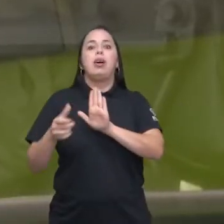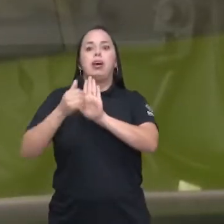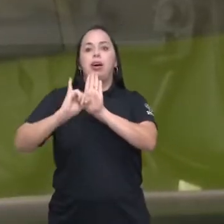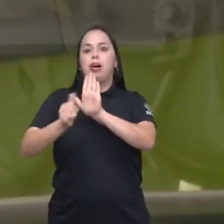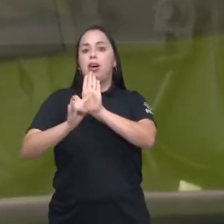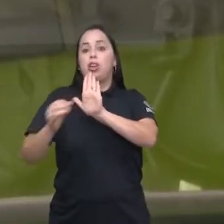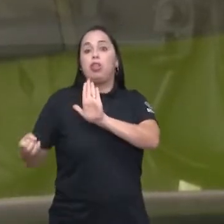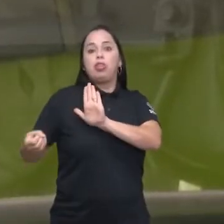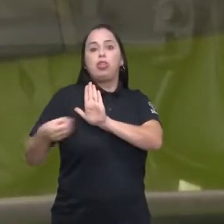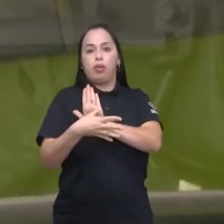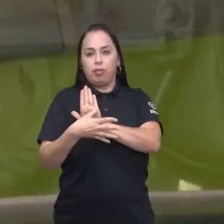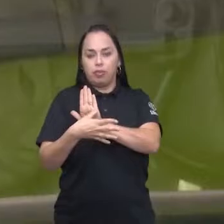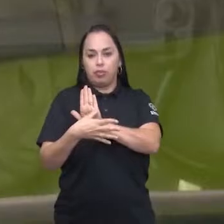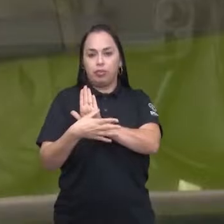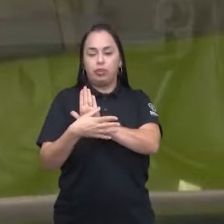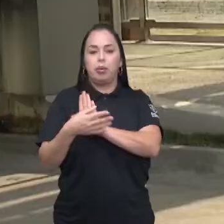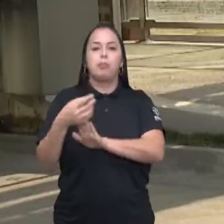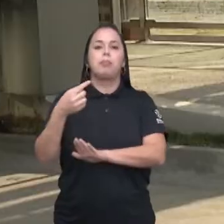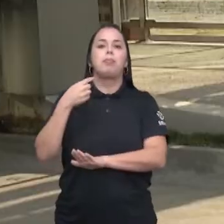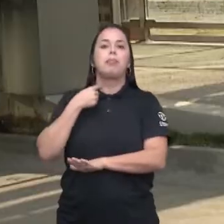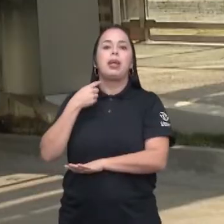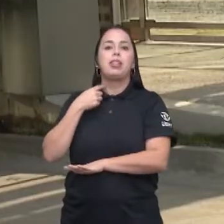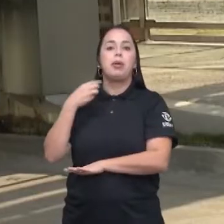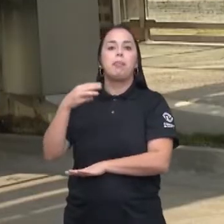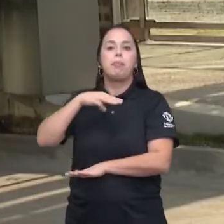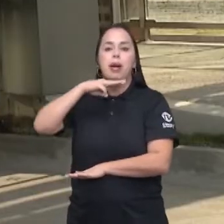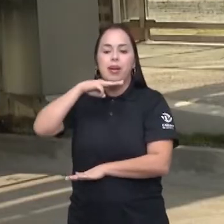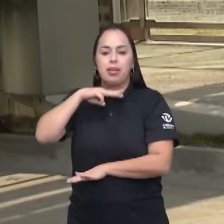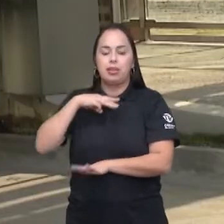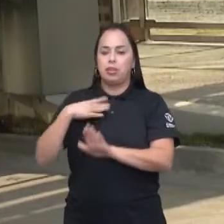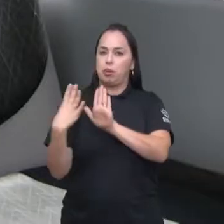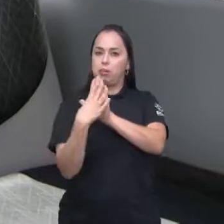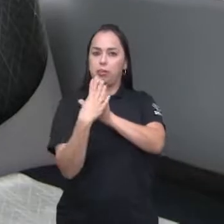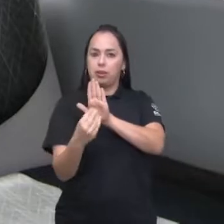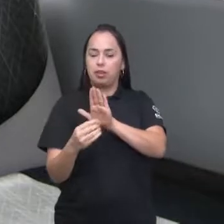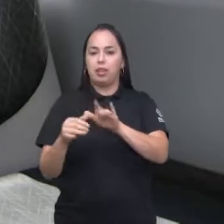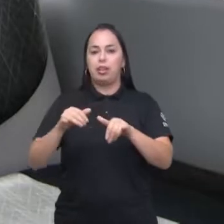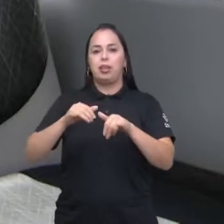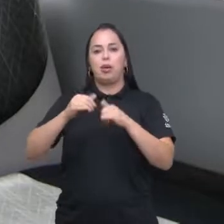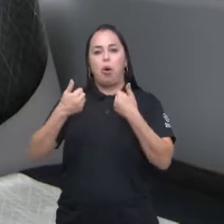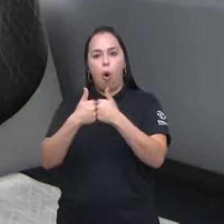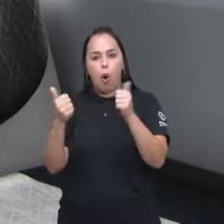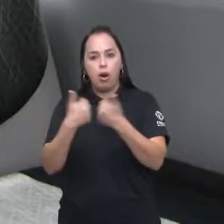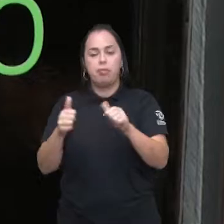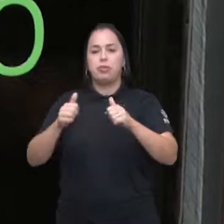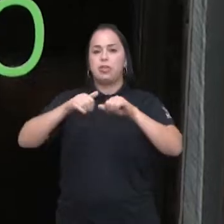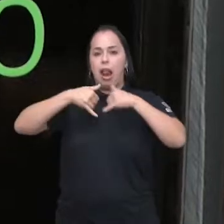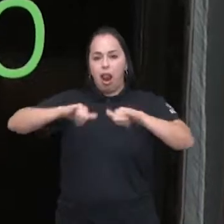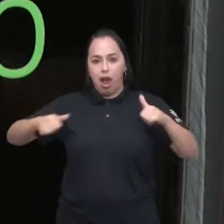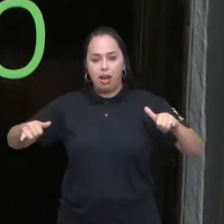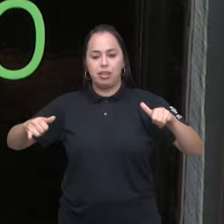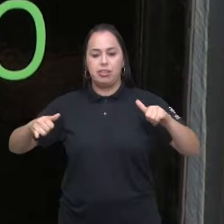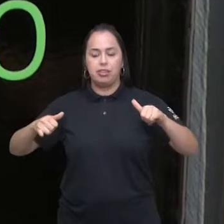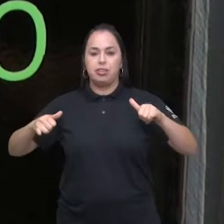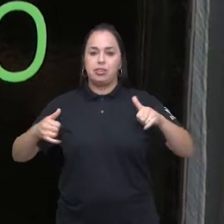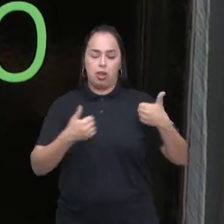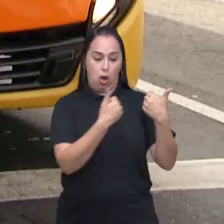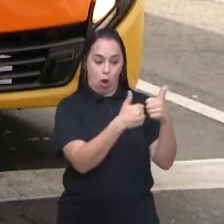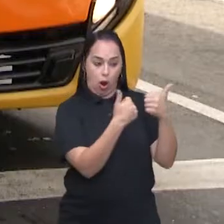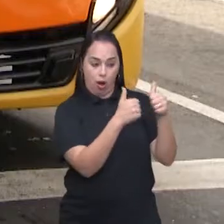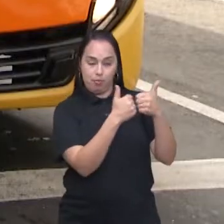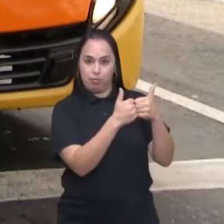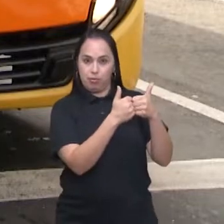republicou o edital do transporte público lançado em março o novo modelo vai contar com ônibus 100%